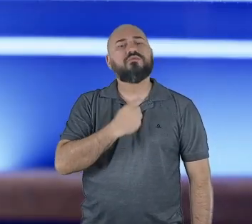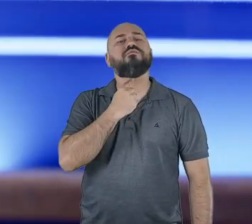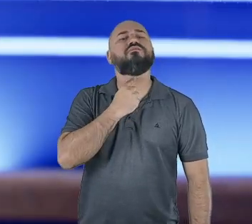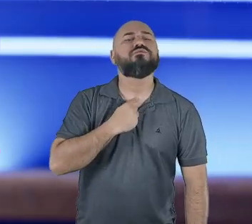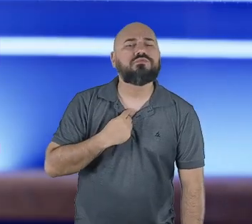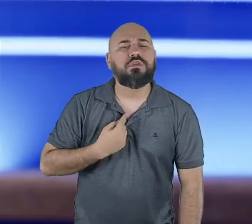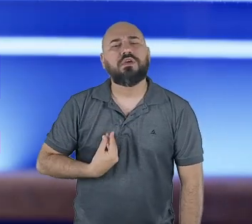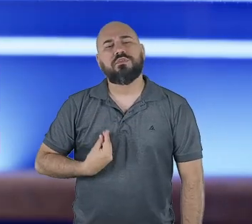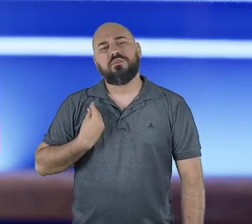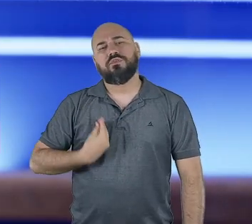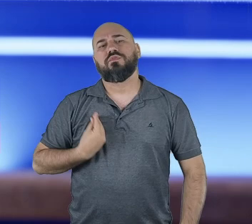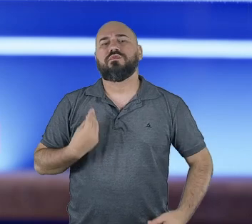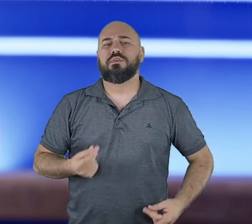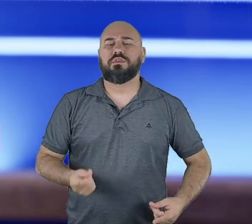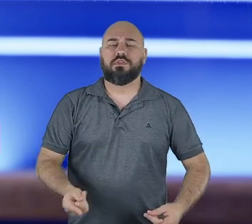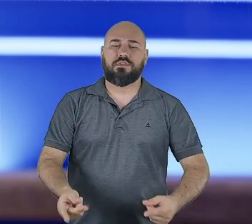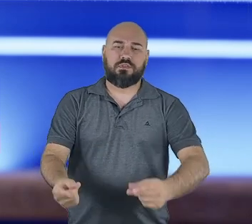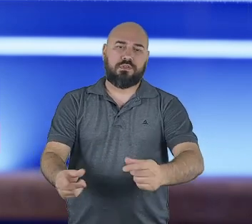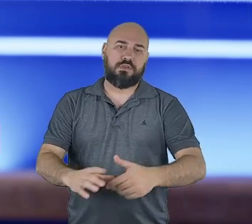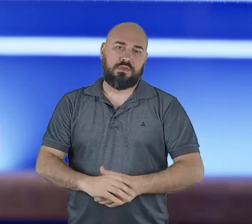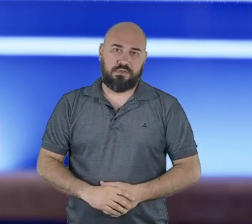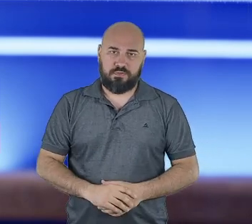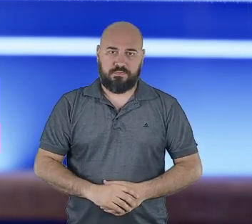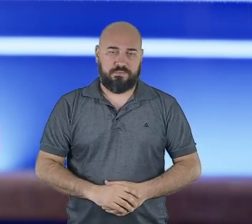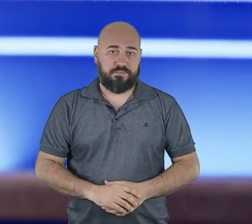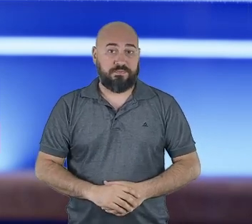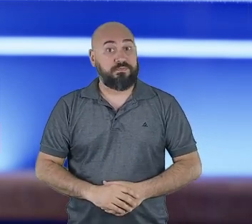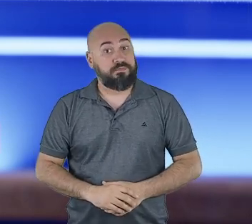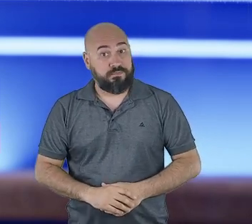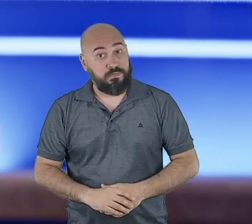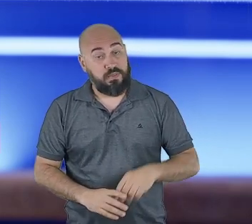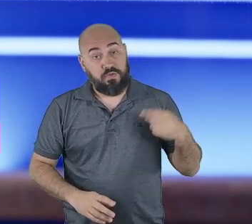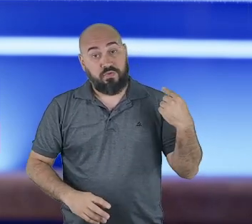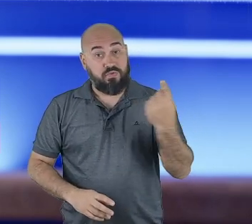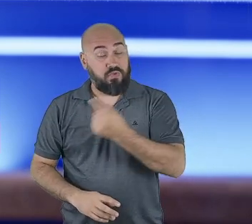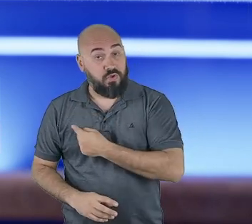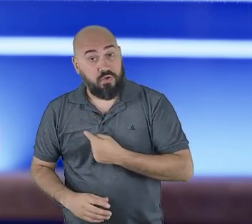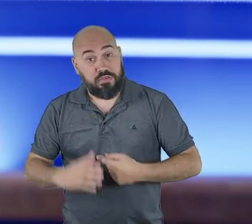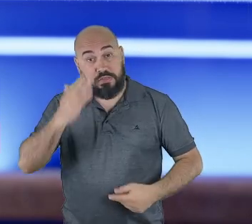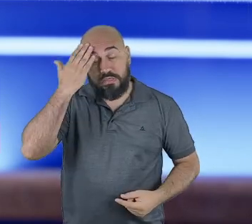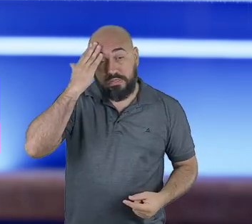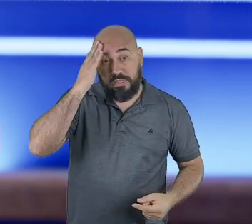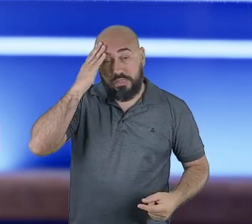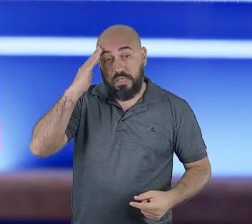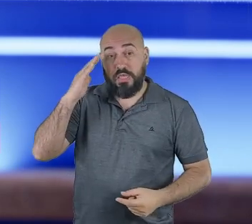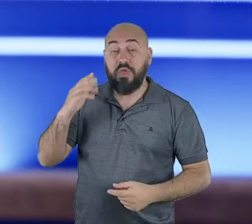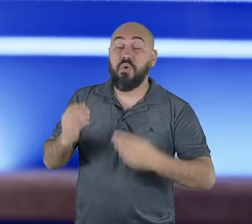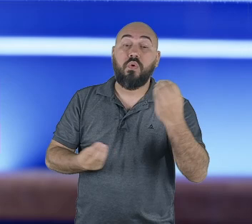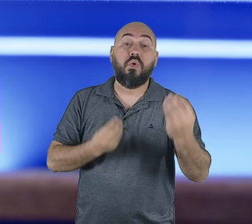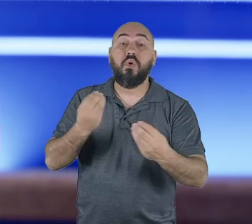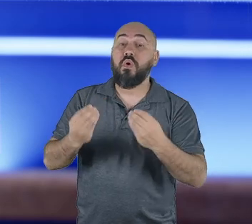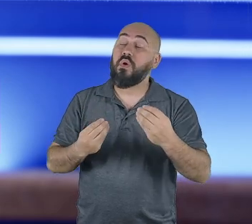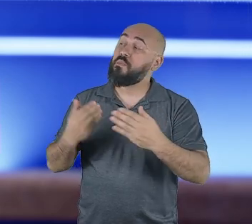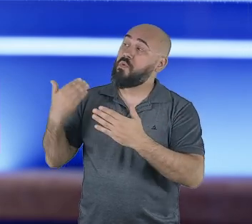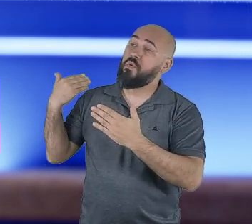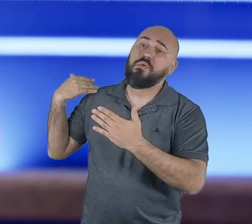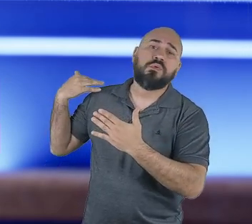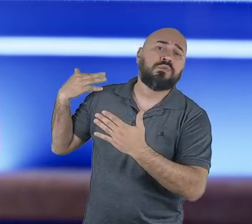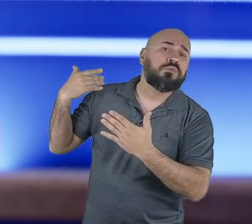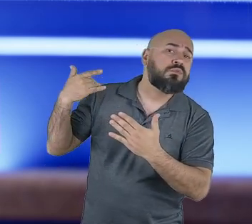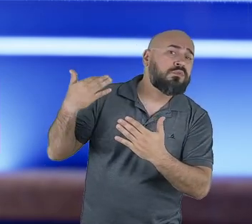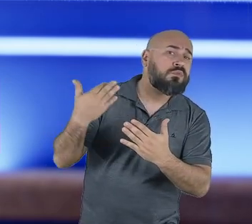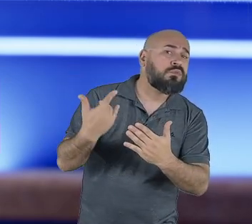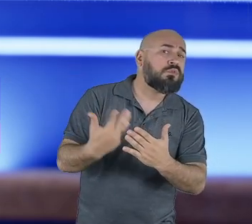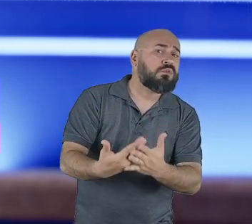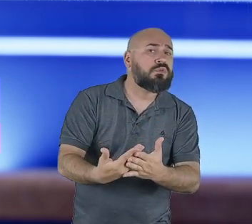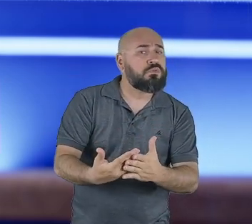Para que seja possível descobrir as obras que Deus fez desde o princípio até o fim. A Bíblia